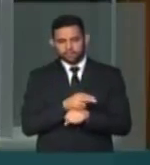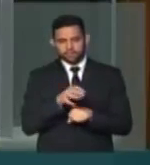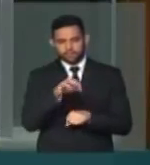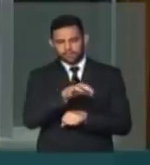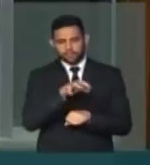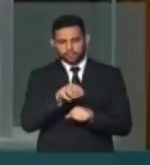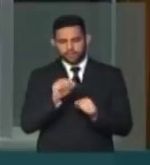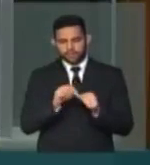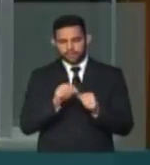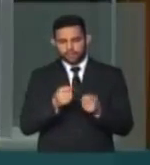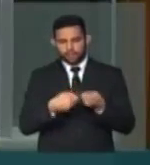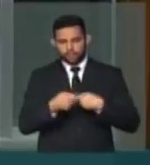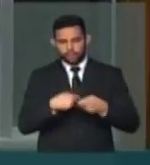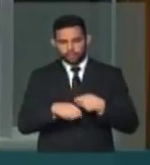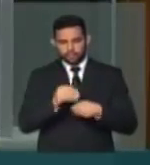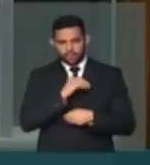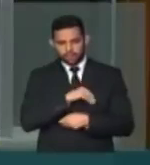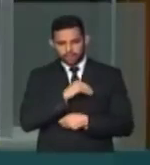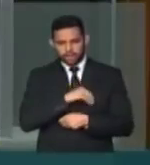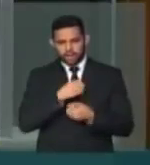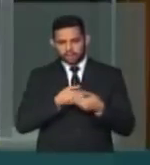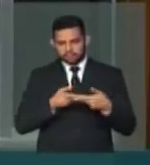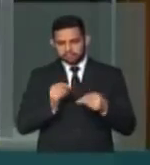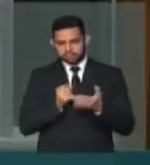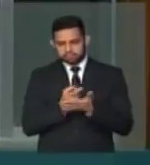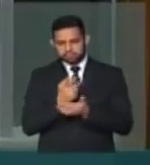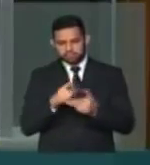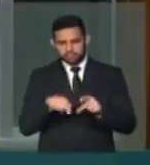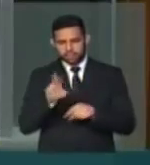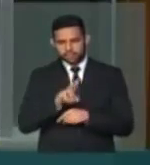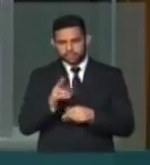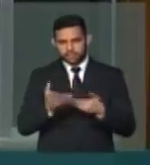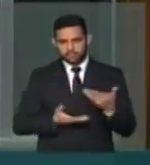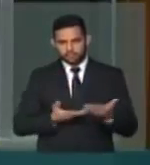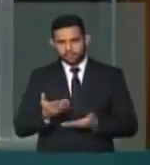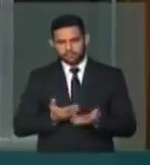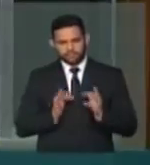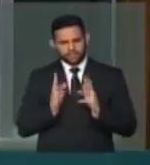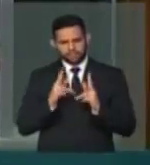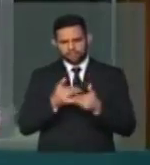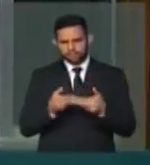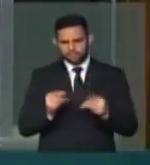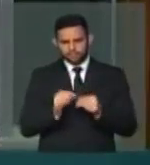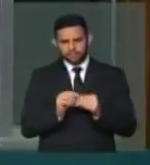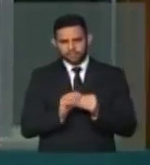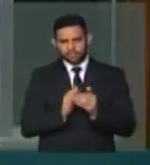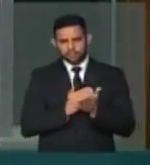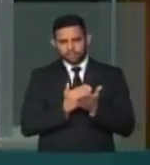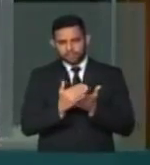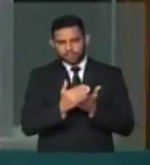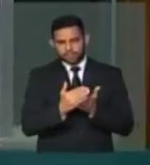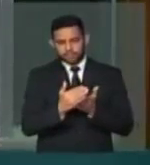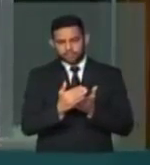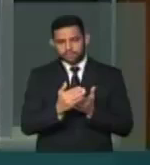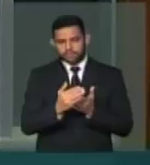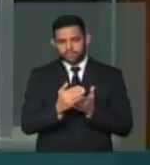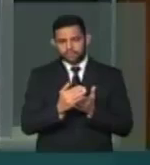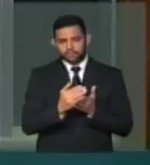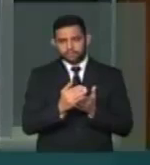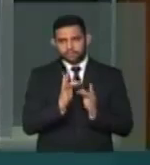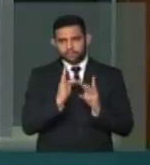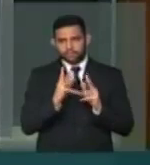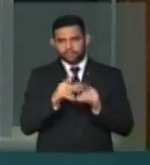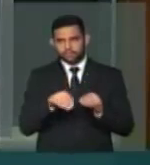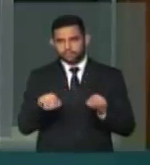gera renda para o comércio, para o setor de serviço, para tudo. Isso é uma engrenagem que ela só funciona quando